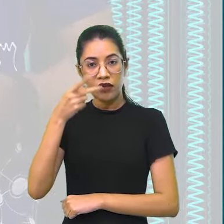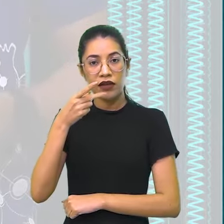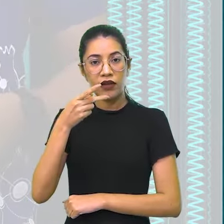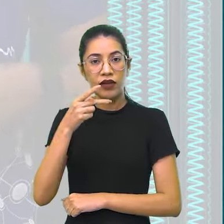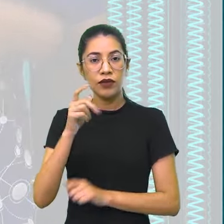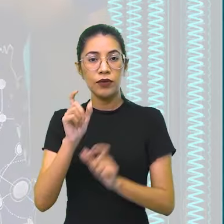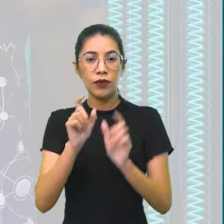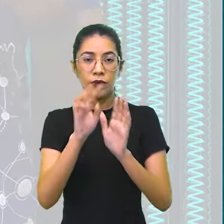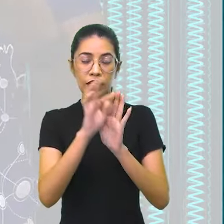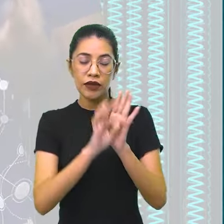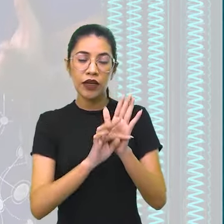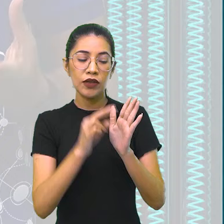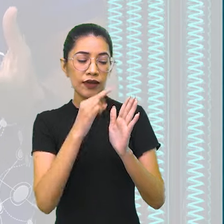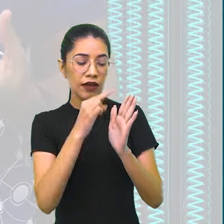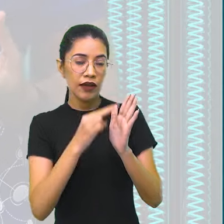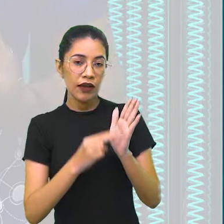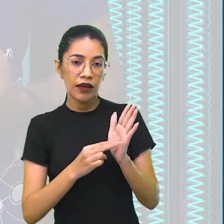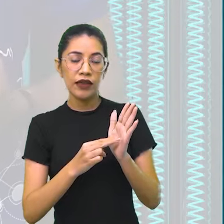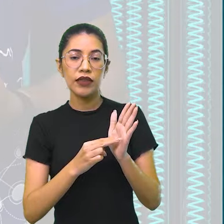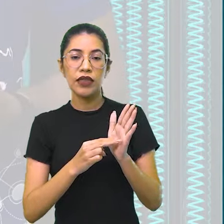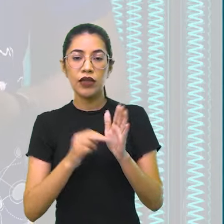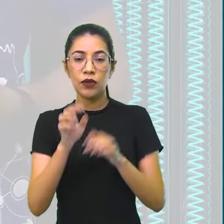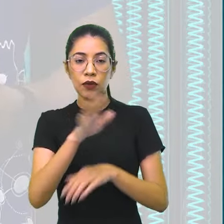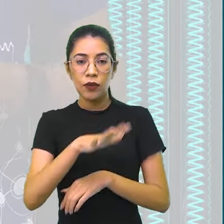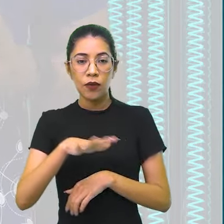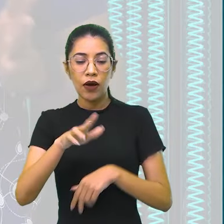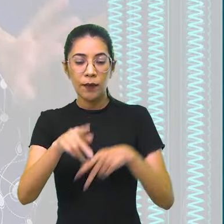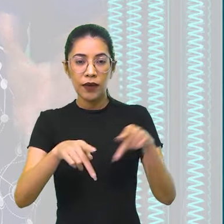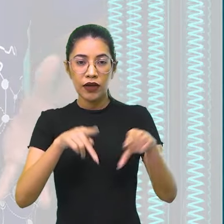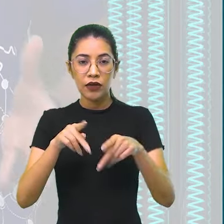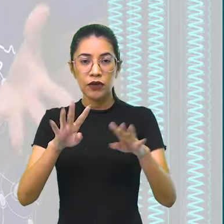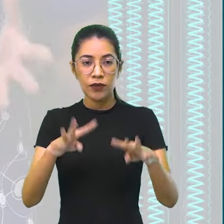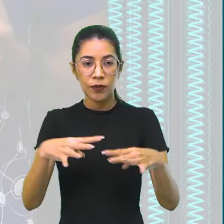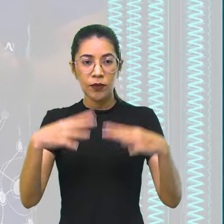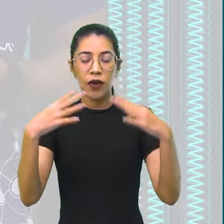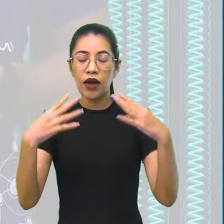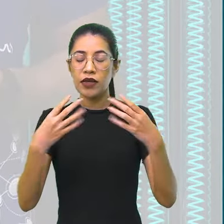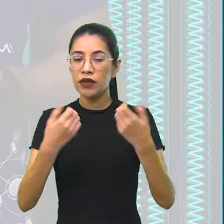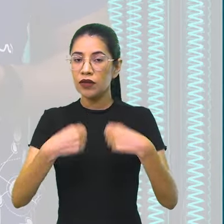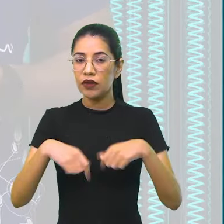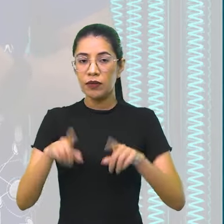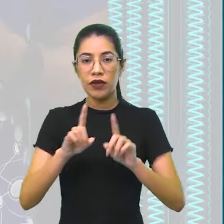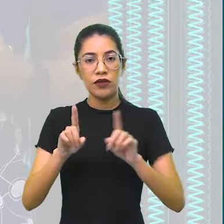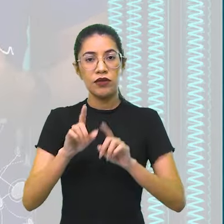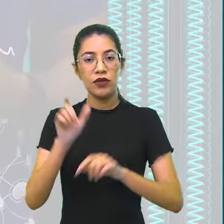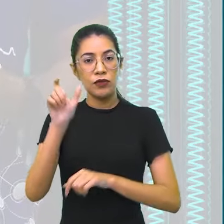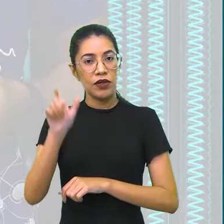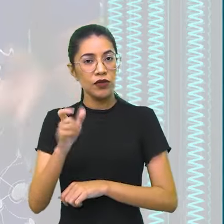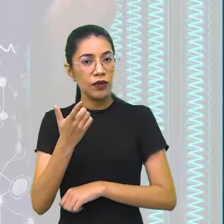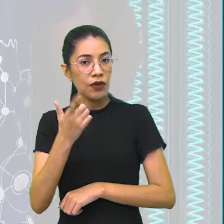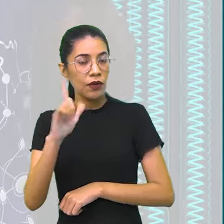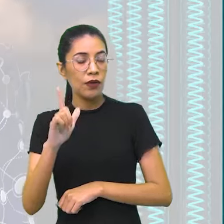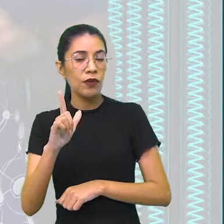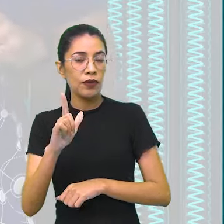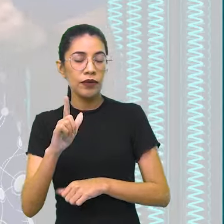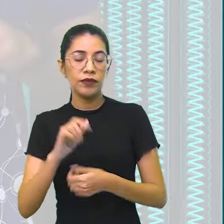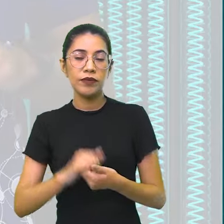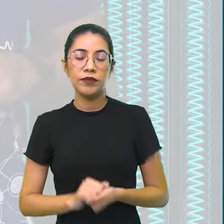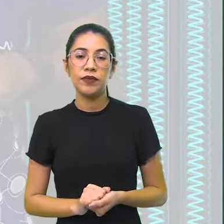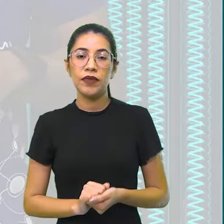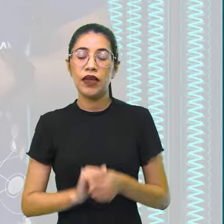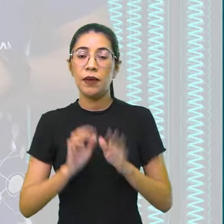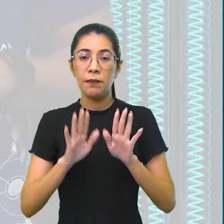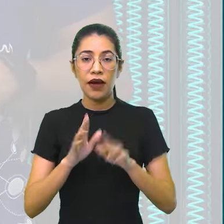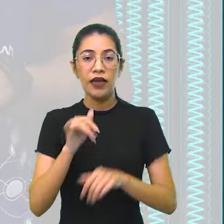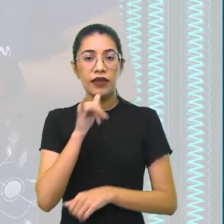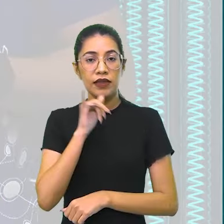né? Diretamente com o público. Eu não precisei de uma interferência nesse discurso. Nesse caso